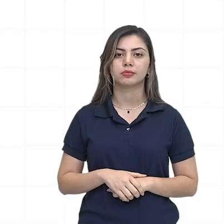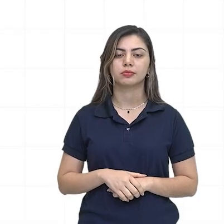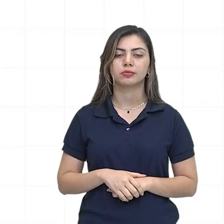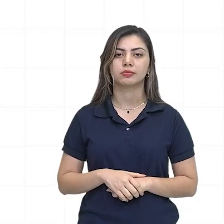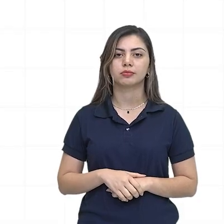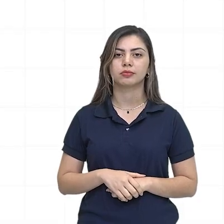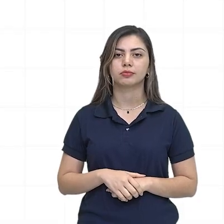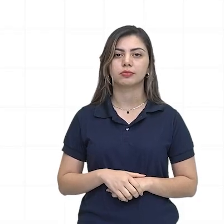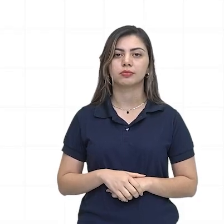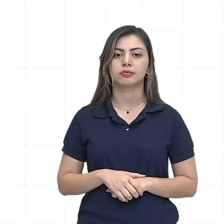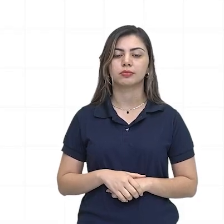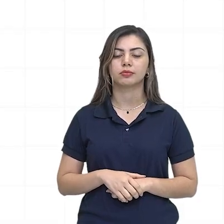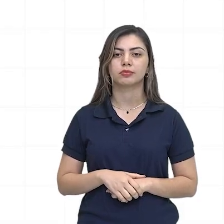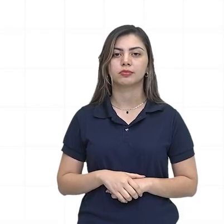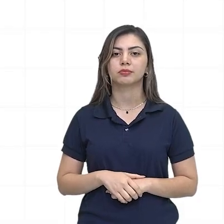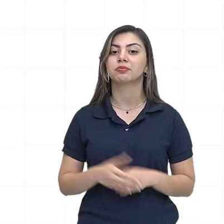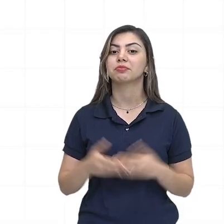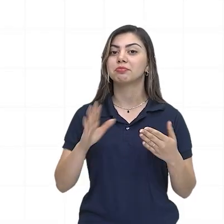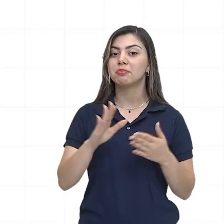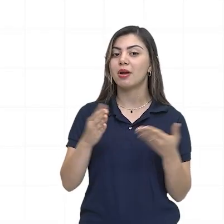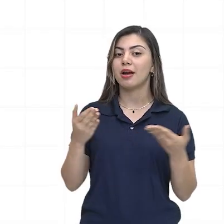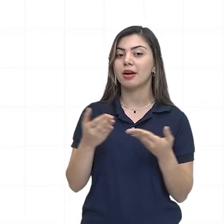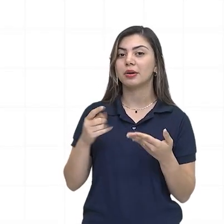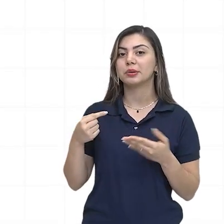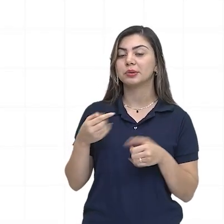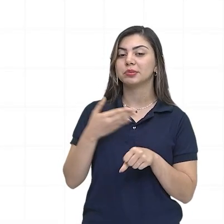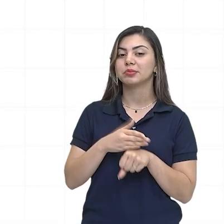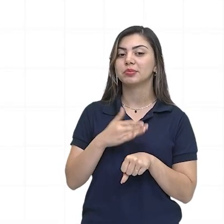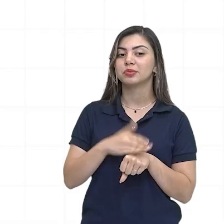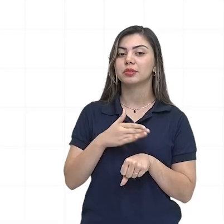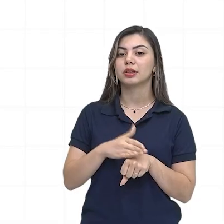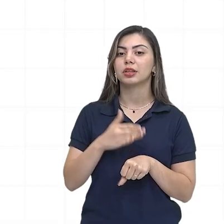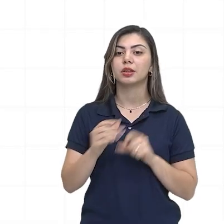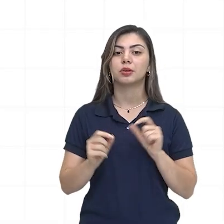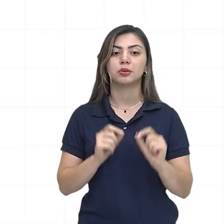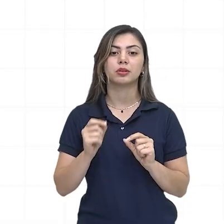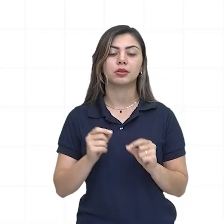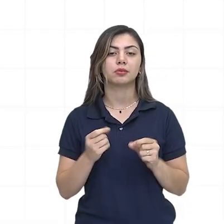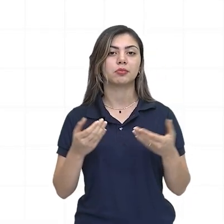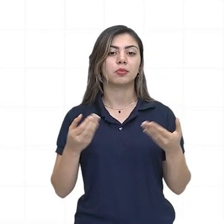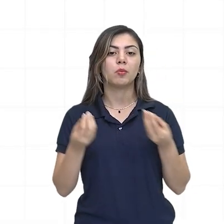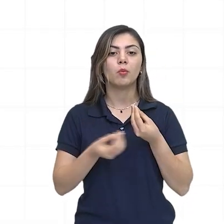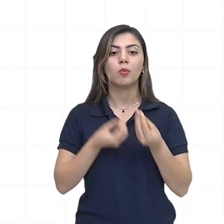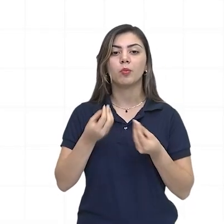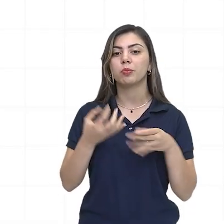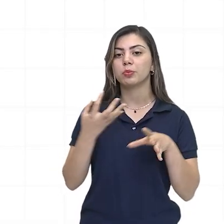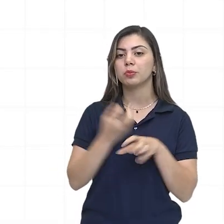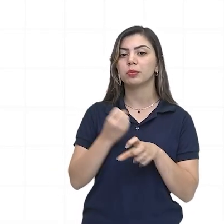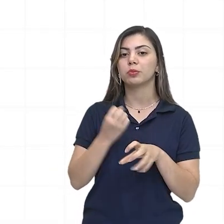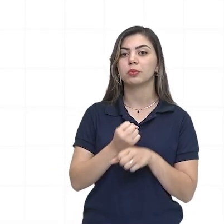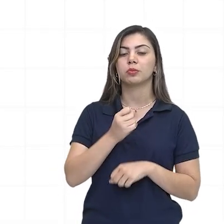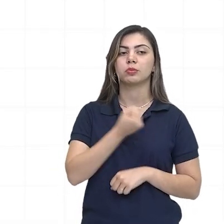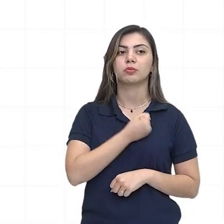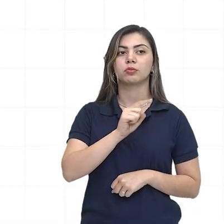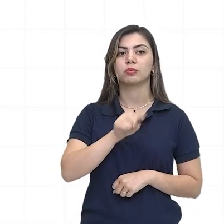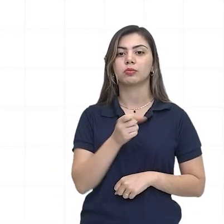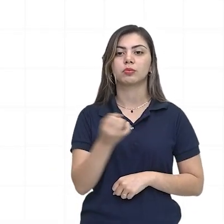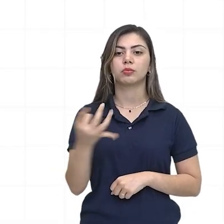mas antes vamos praticar mais uma vez aqui o cálculo dos números